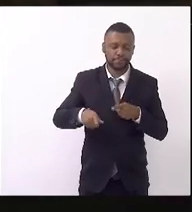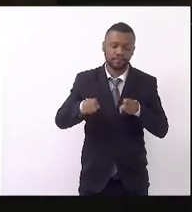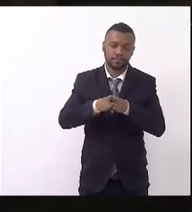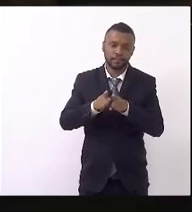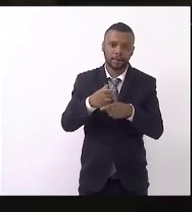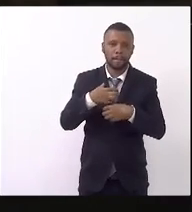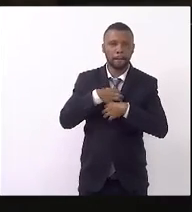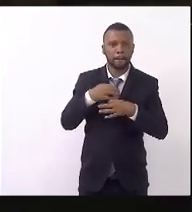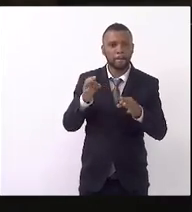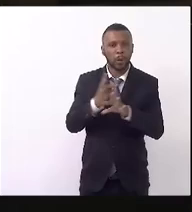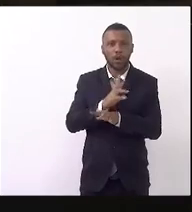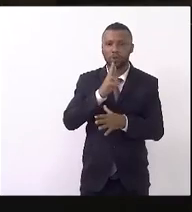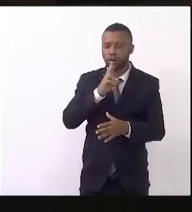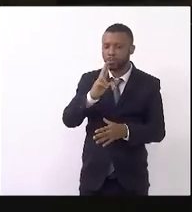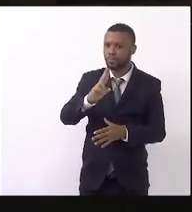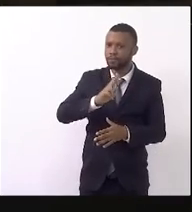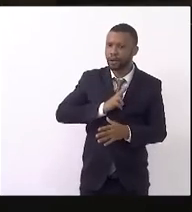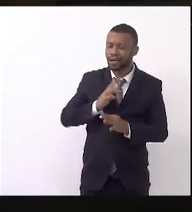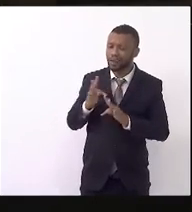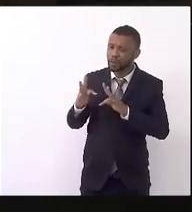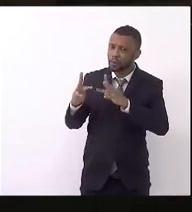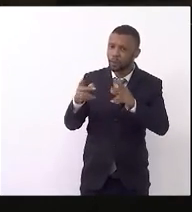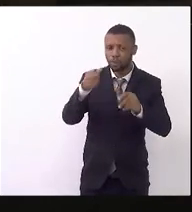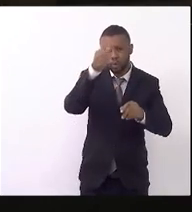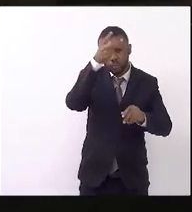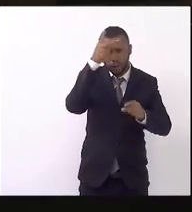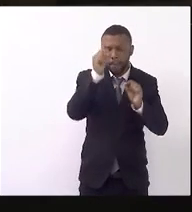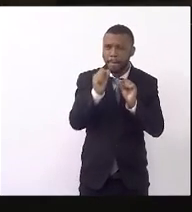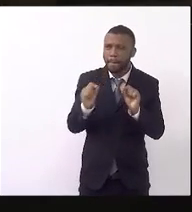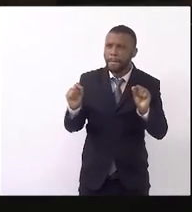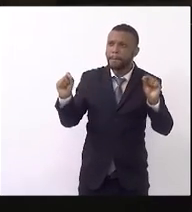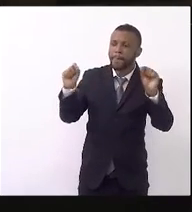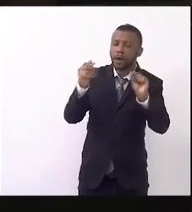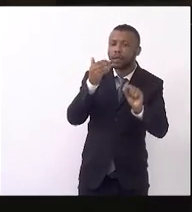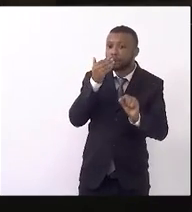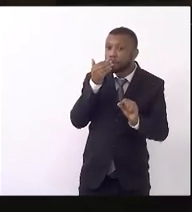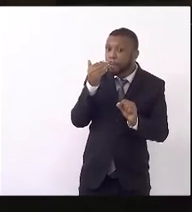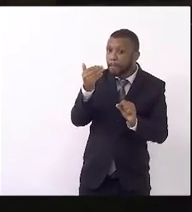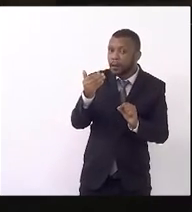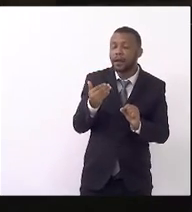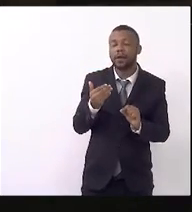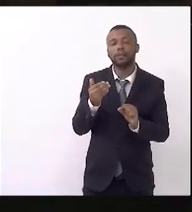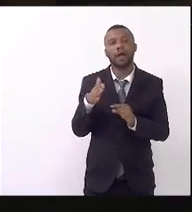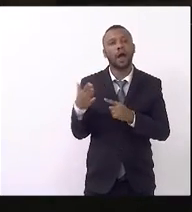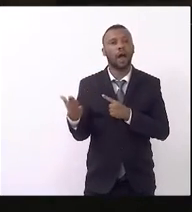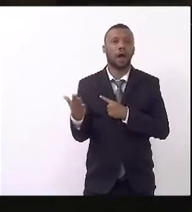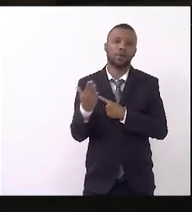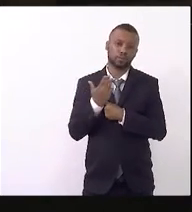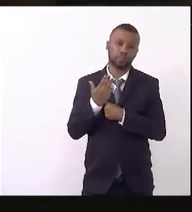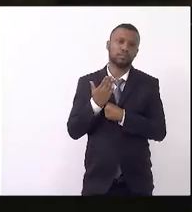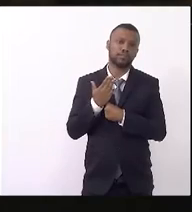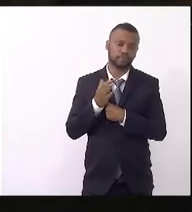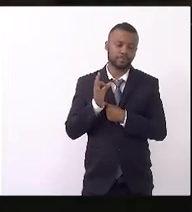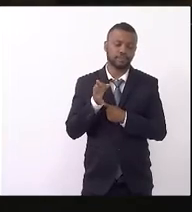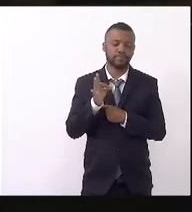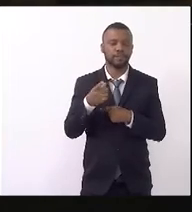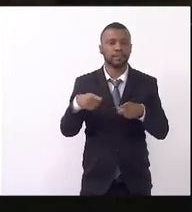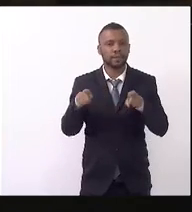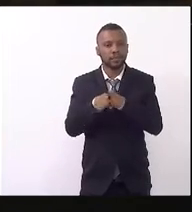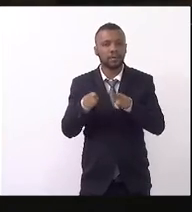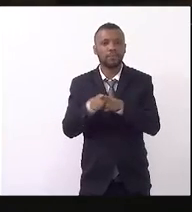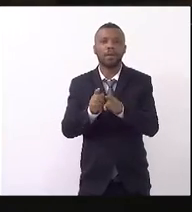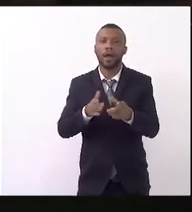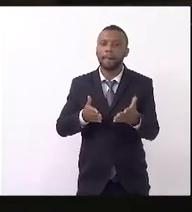prontamente respondendo a todos os municípios que solicitam, não é, ajuda, e a aprovação de todos